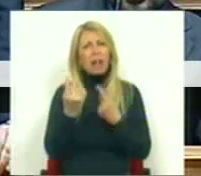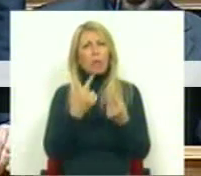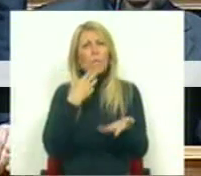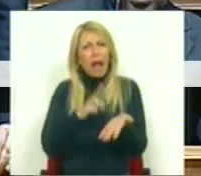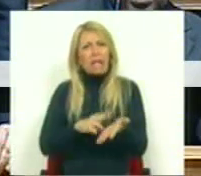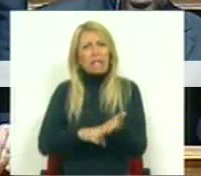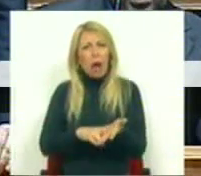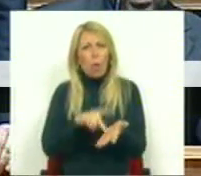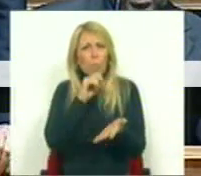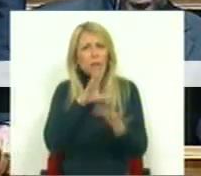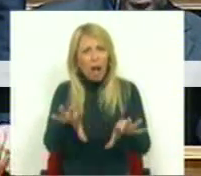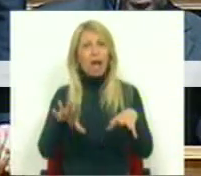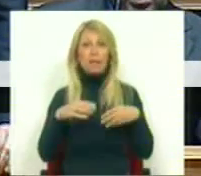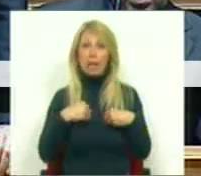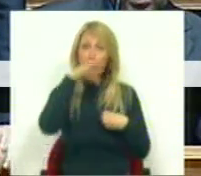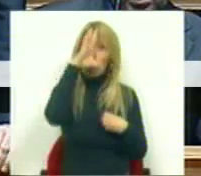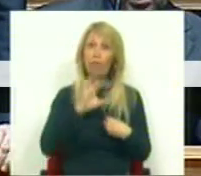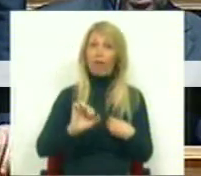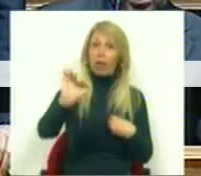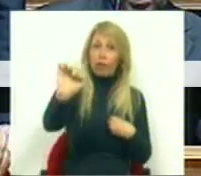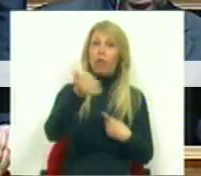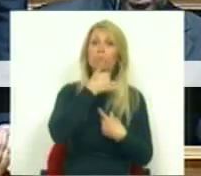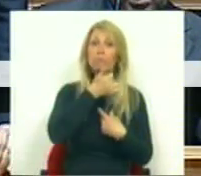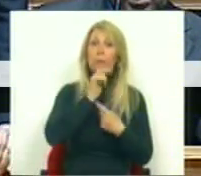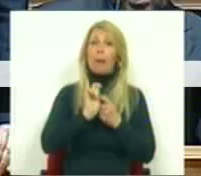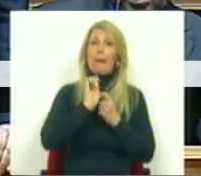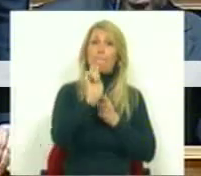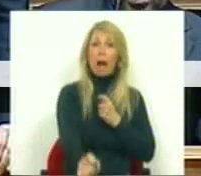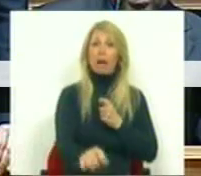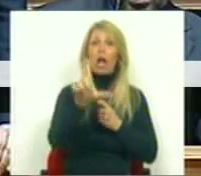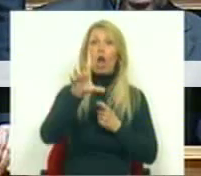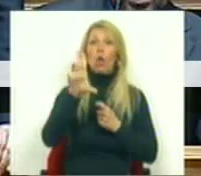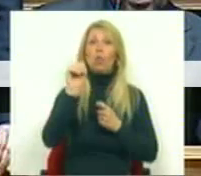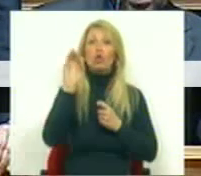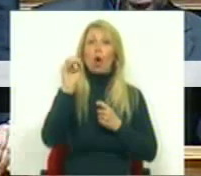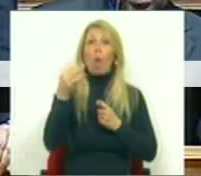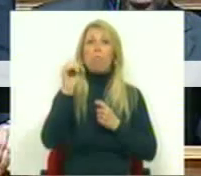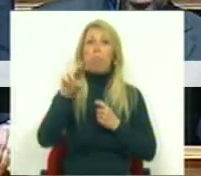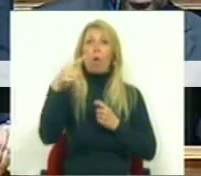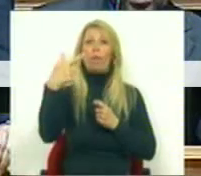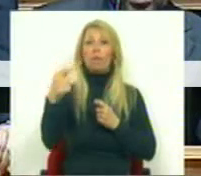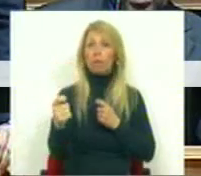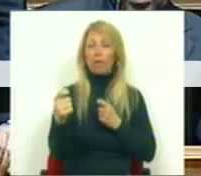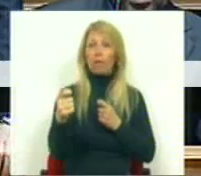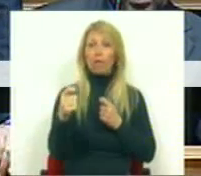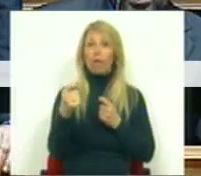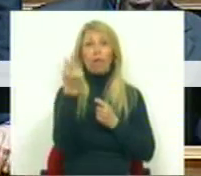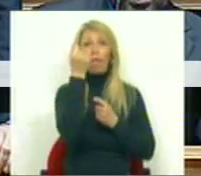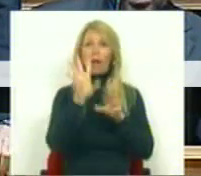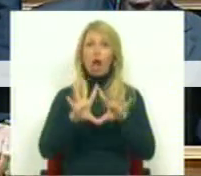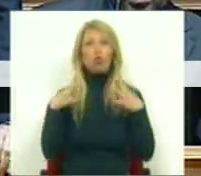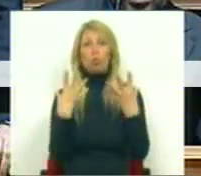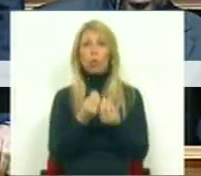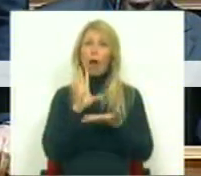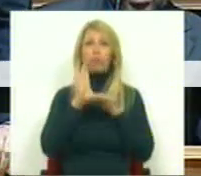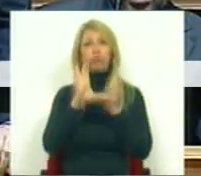aceitável para que o seu Governo tenha decidido pagar à Lusoponte o total